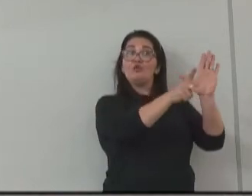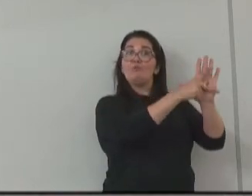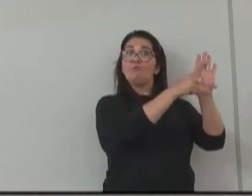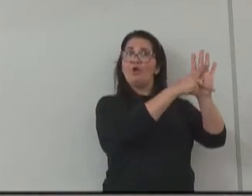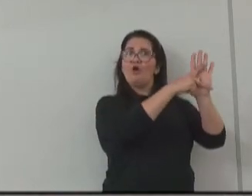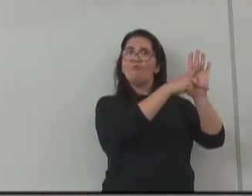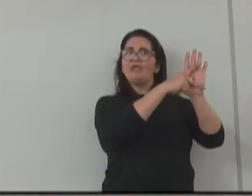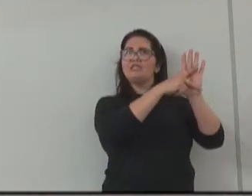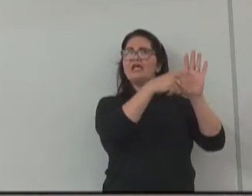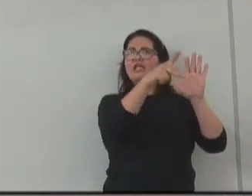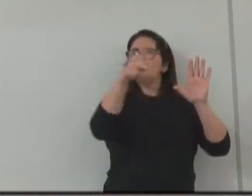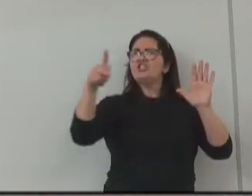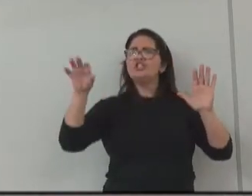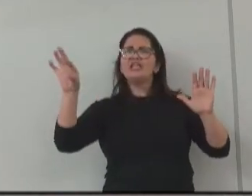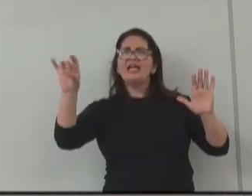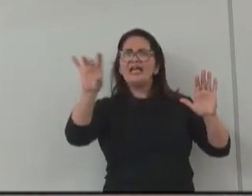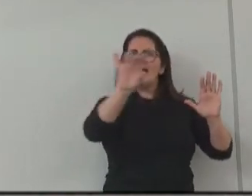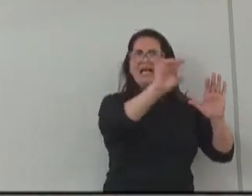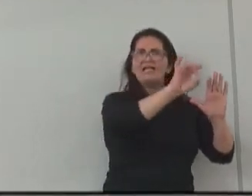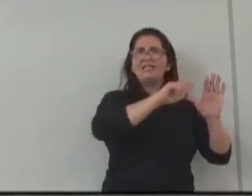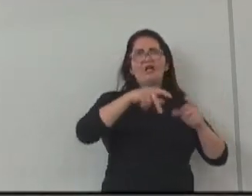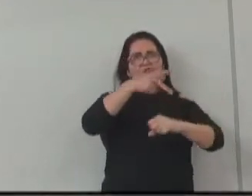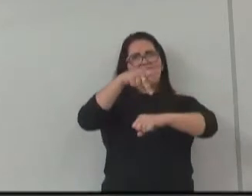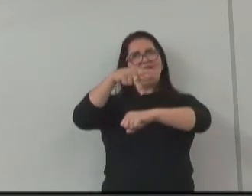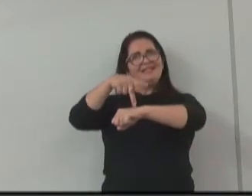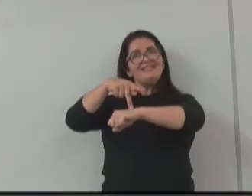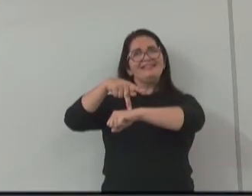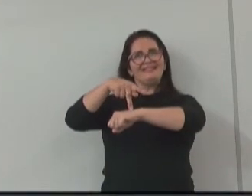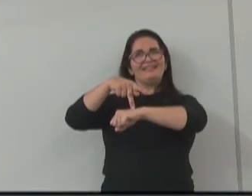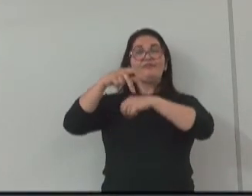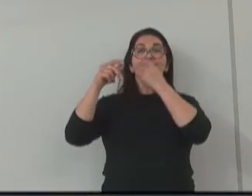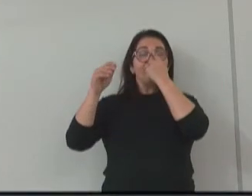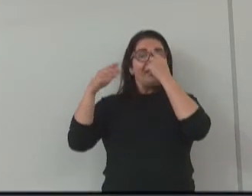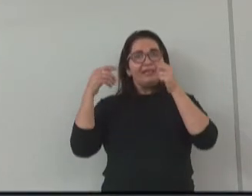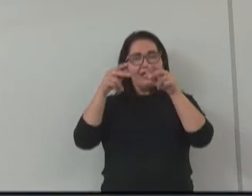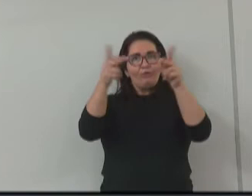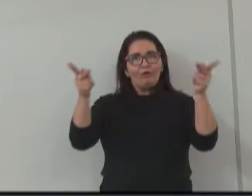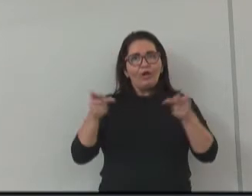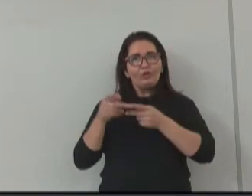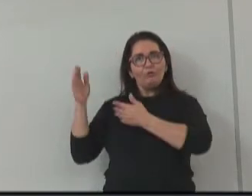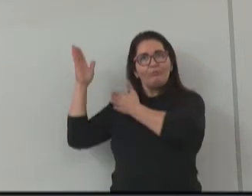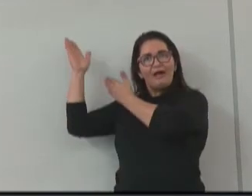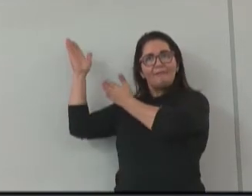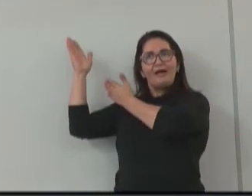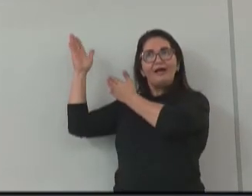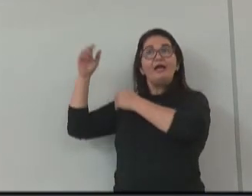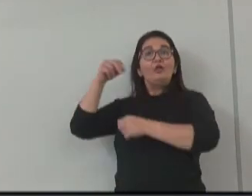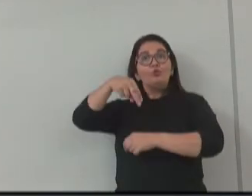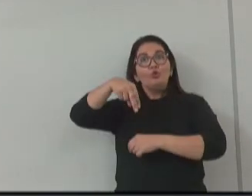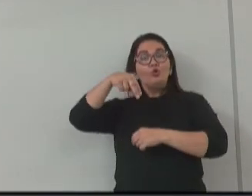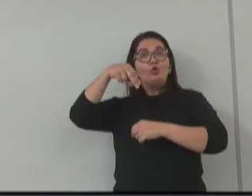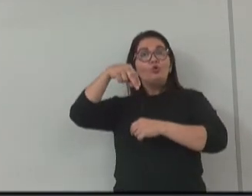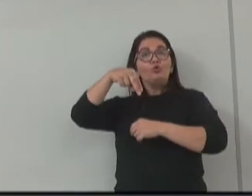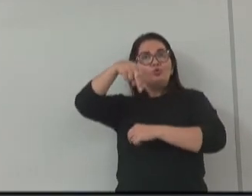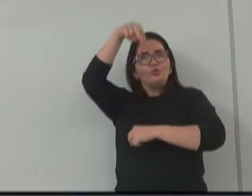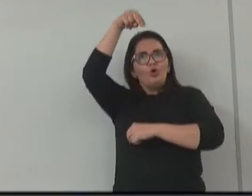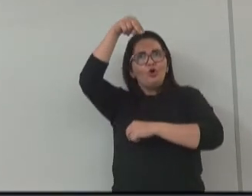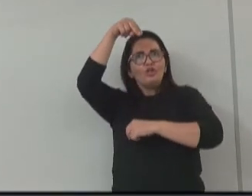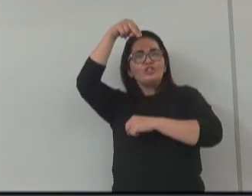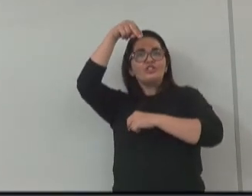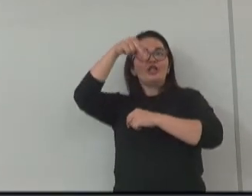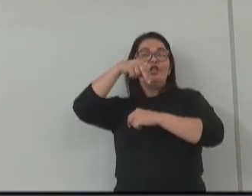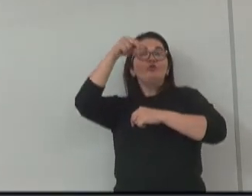um com o outro. Podemos ver aí no mapa que ao norte o Brasil faz fronteira com a Venezuela,